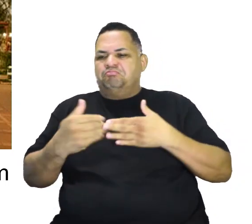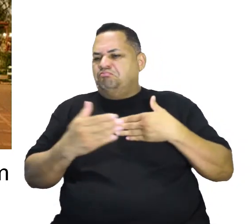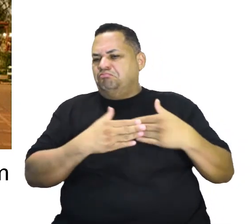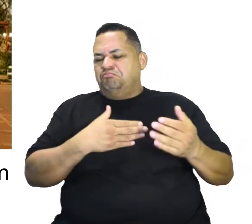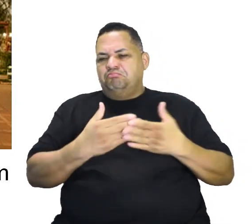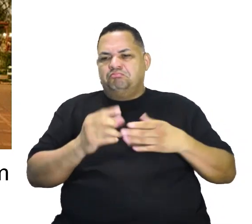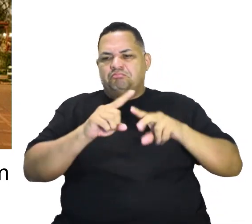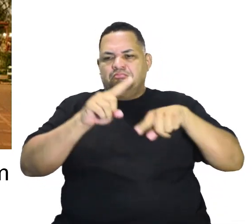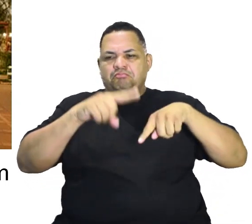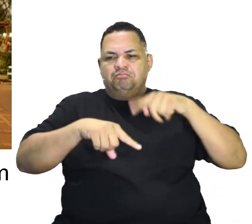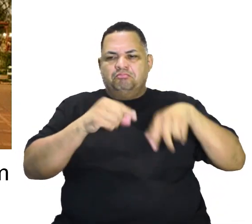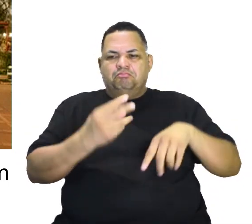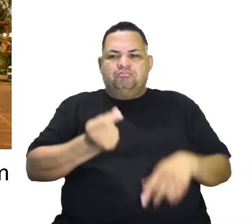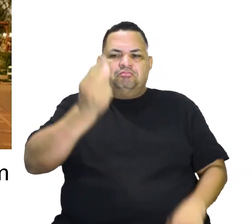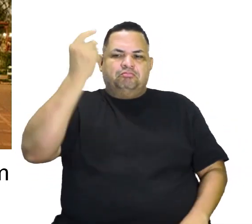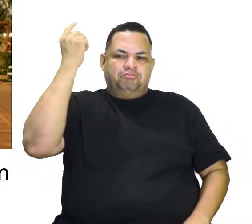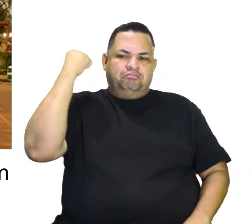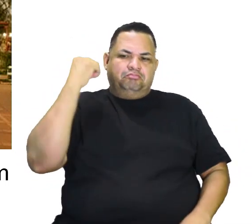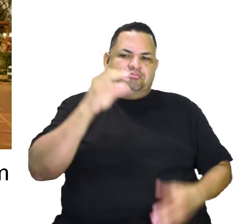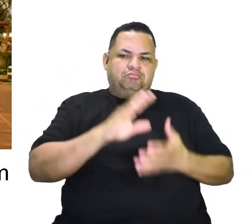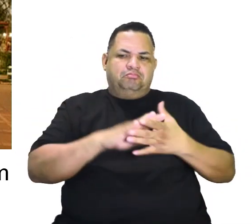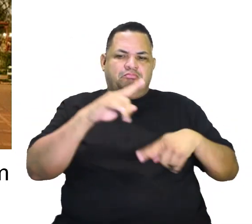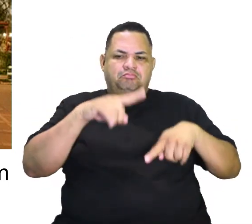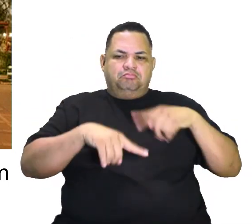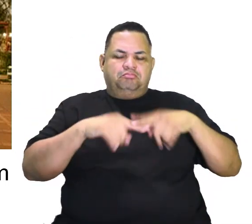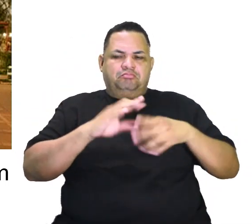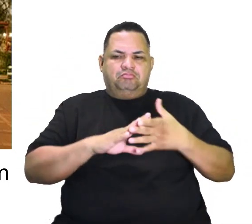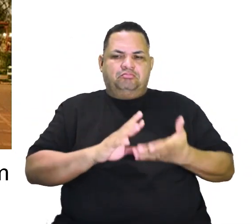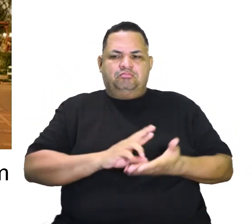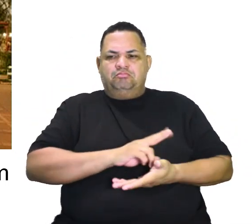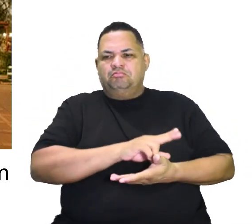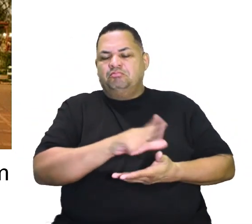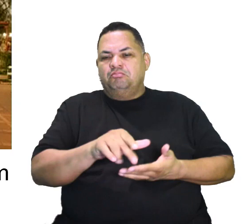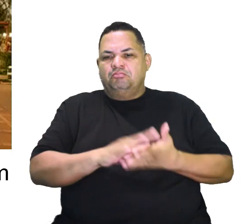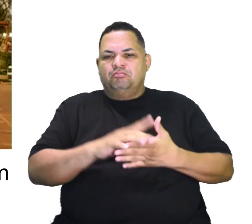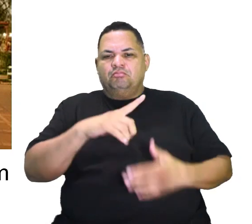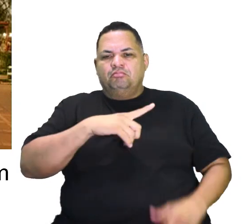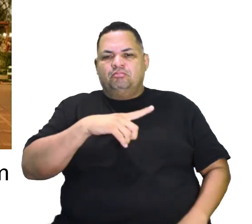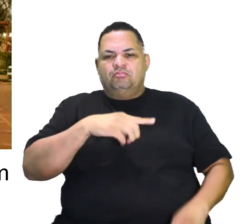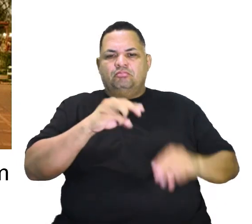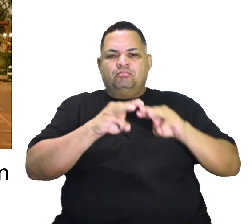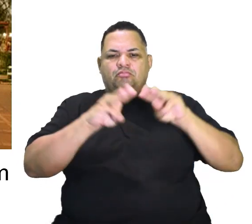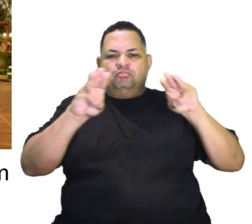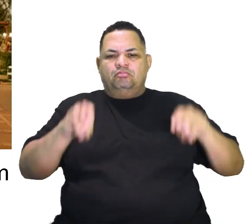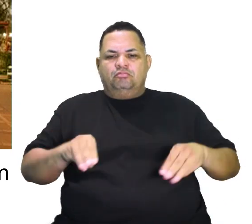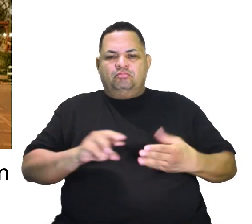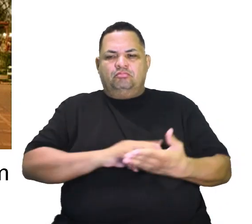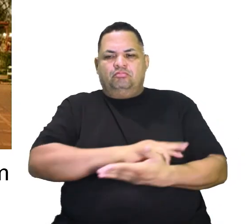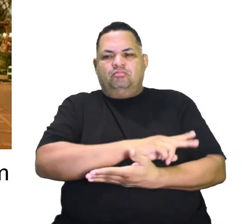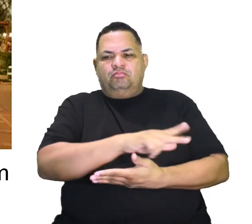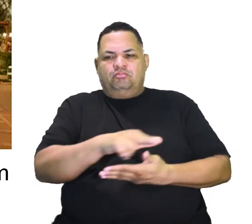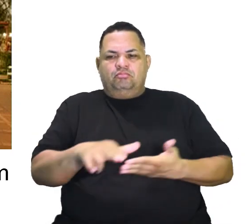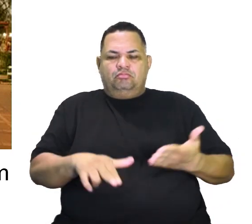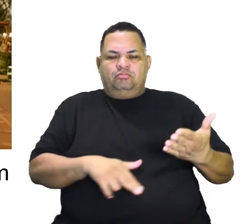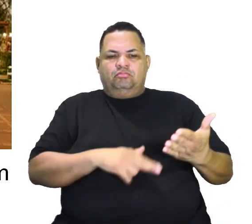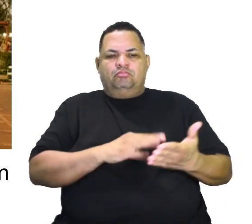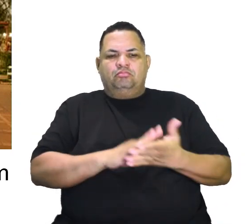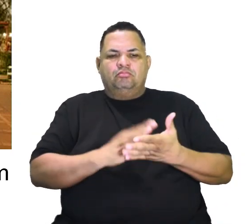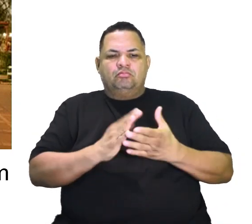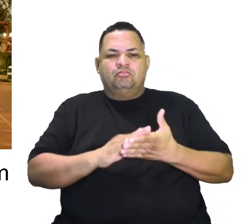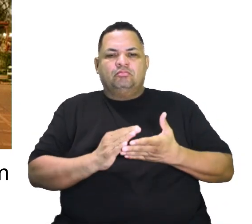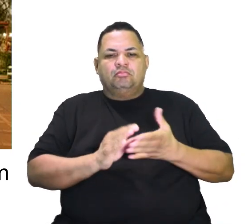de materiais antigos, ferramentas antigas, enfim. Tem museus para uma variedade